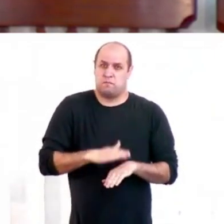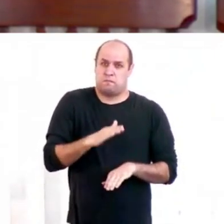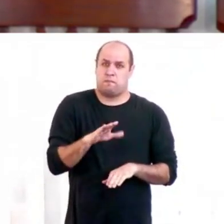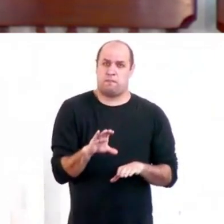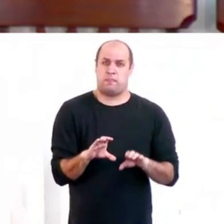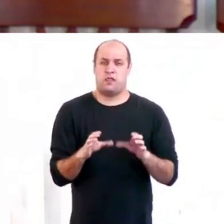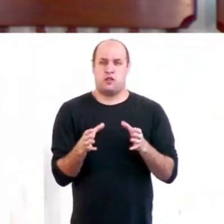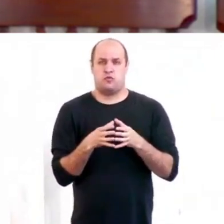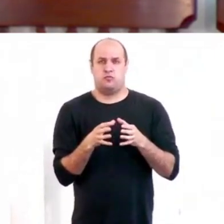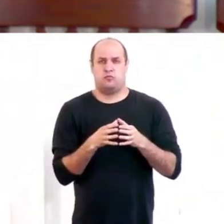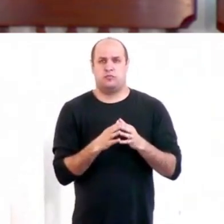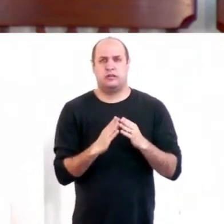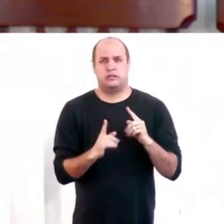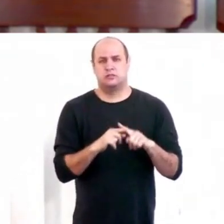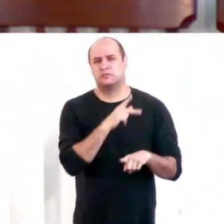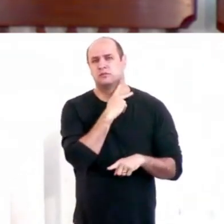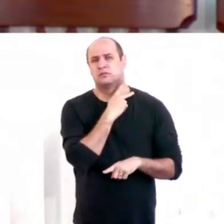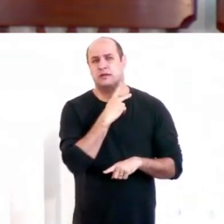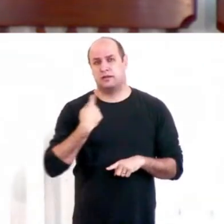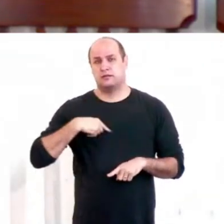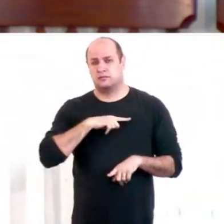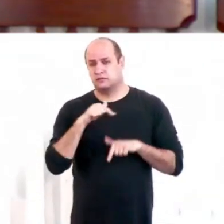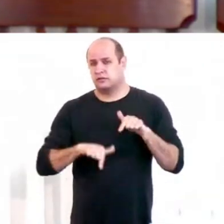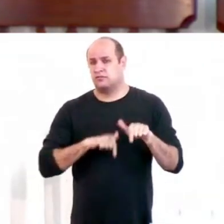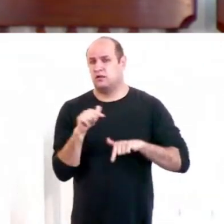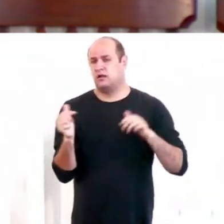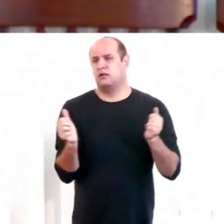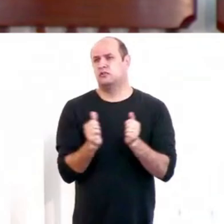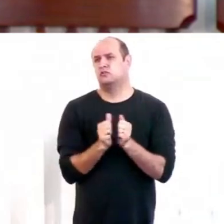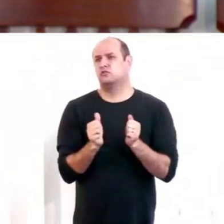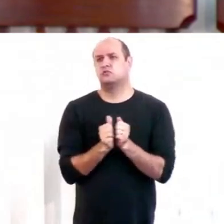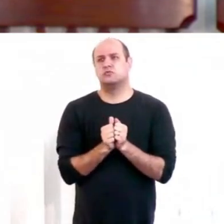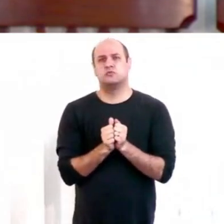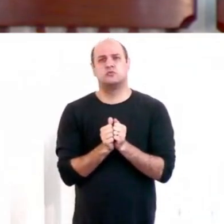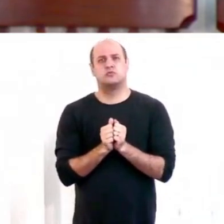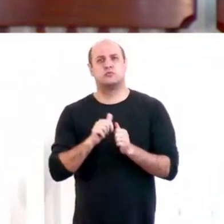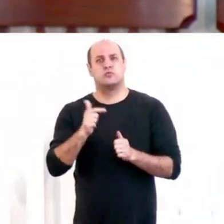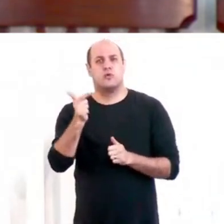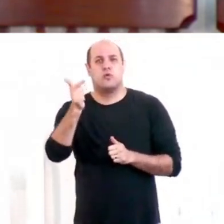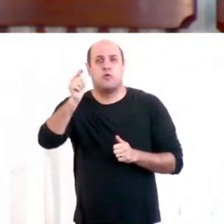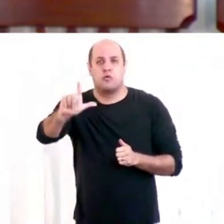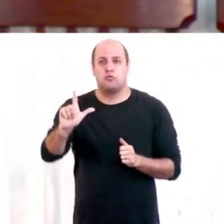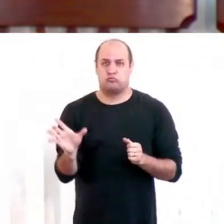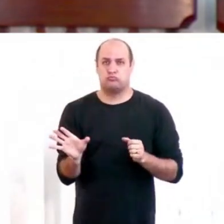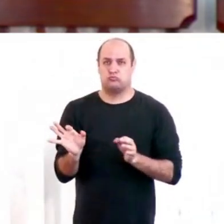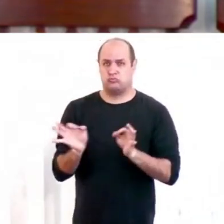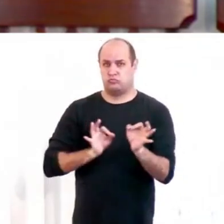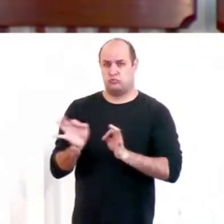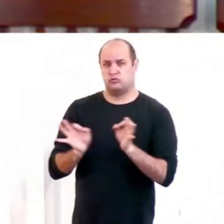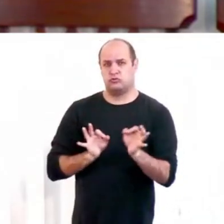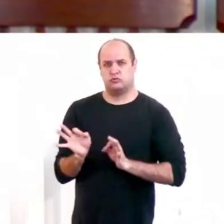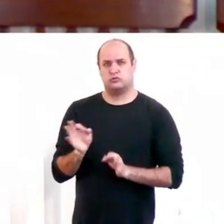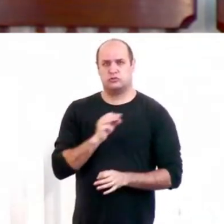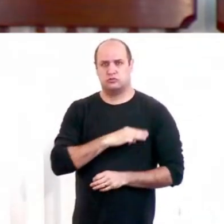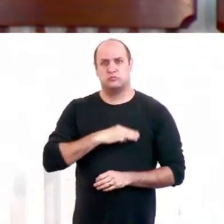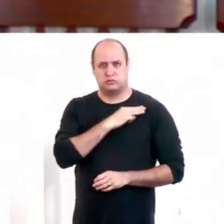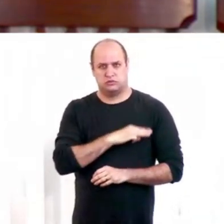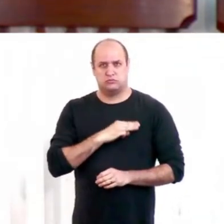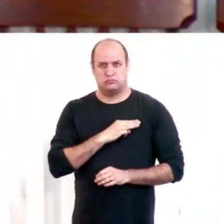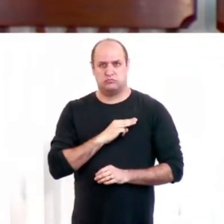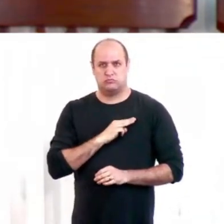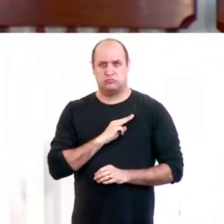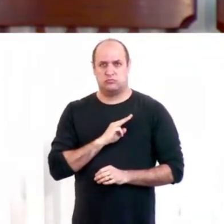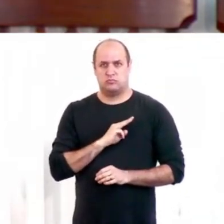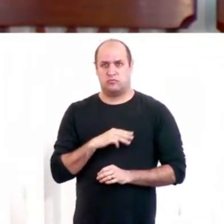acompanha sabe que trabalhamos também em outra organização missionária, trabalho duplo na Espanha,